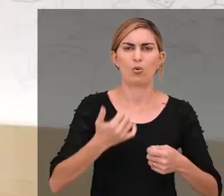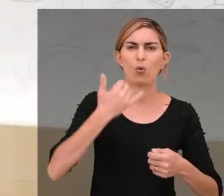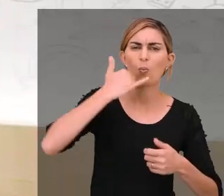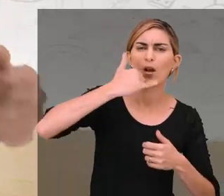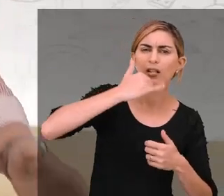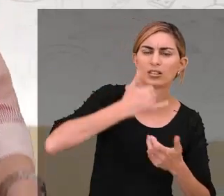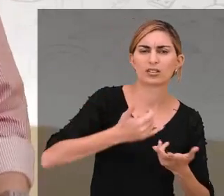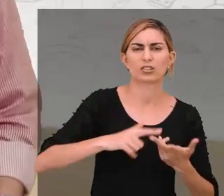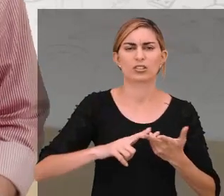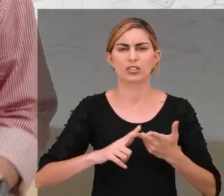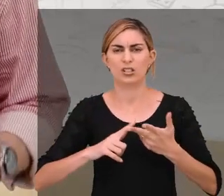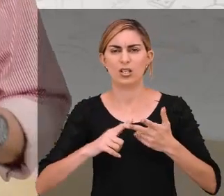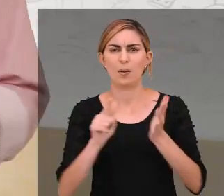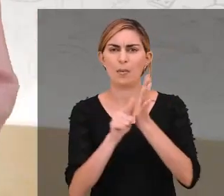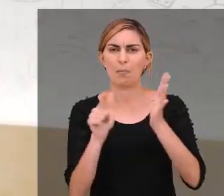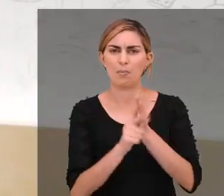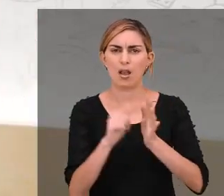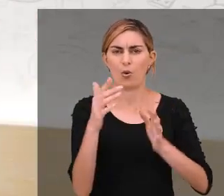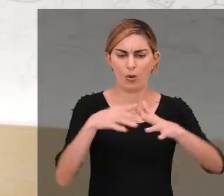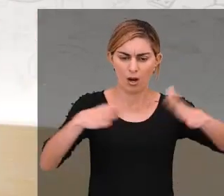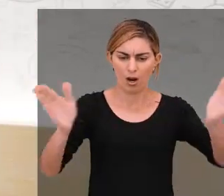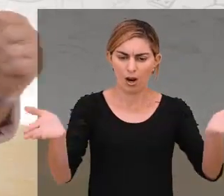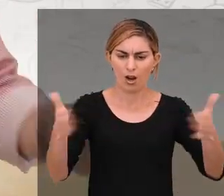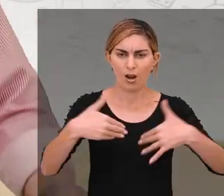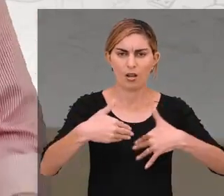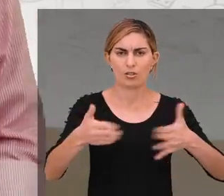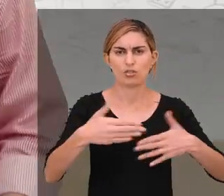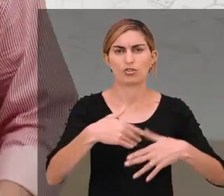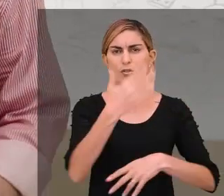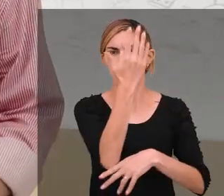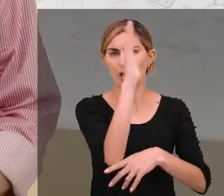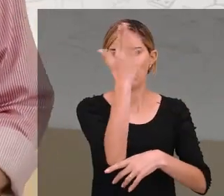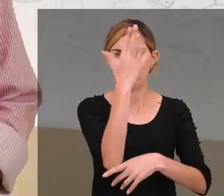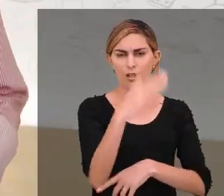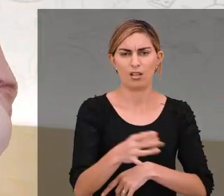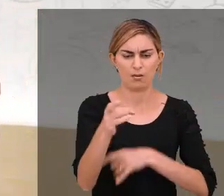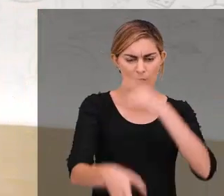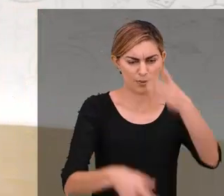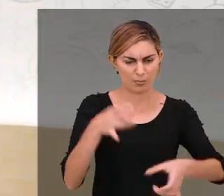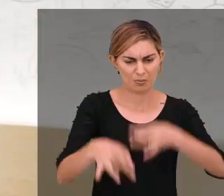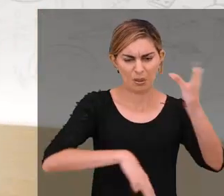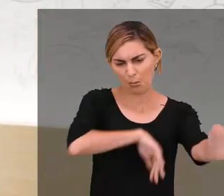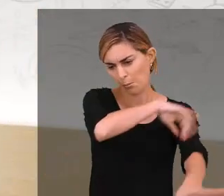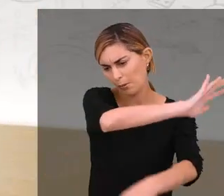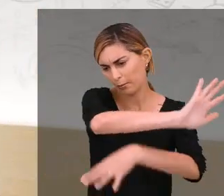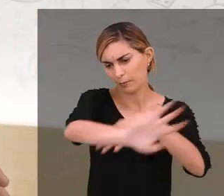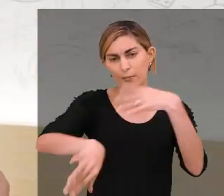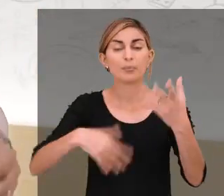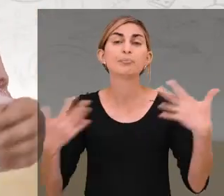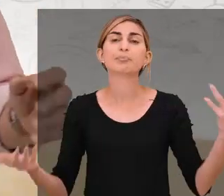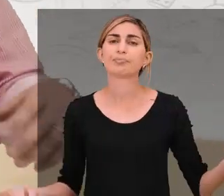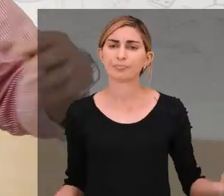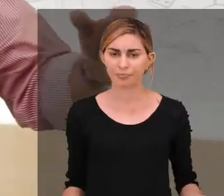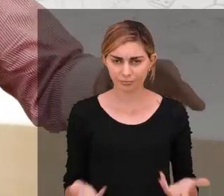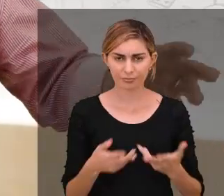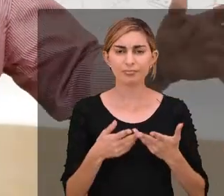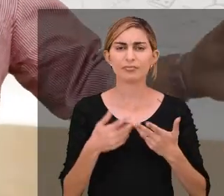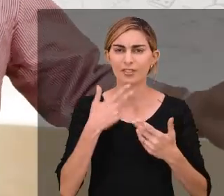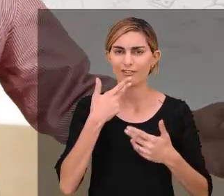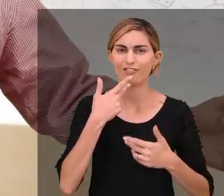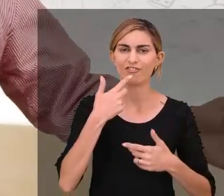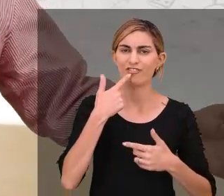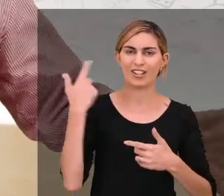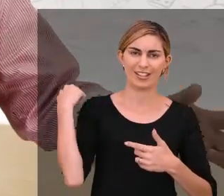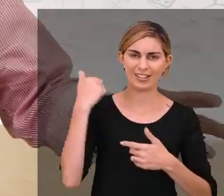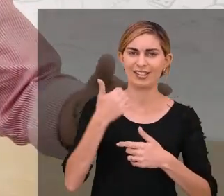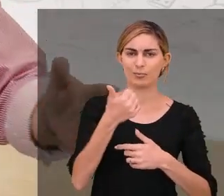bateria, descartando plástico, descartando papelão, descartando madeira, de forma indiscriminada. Desde, como eu falei até há